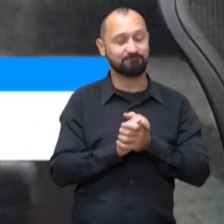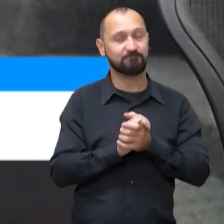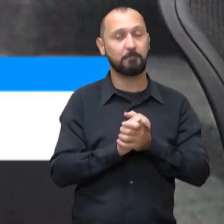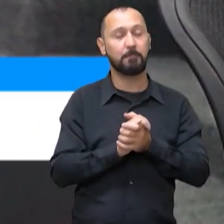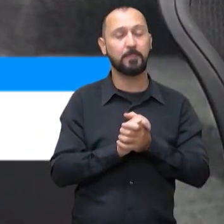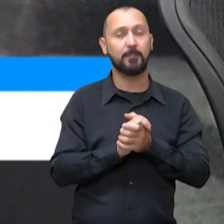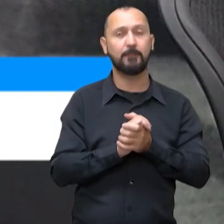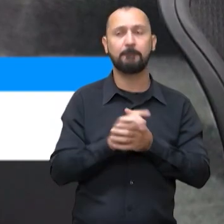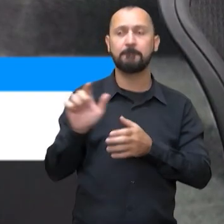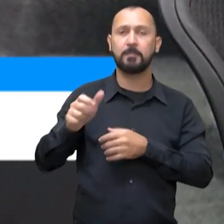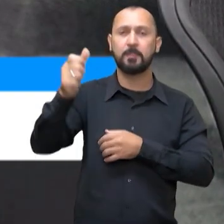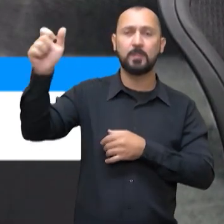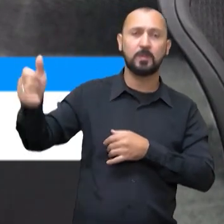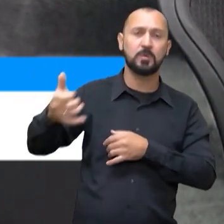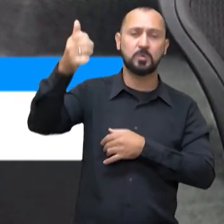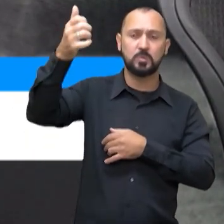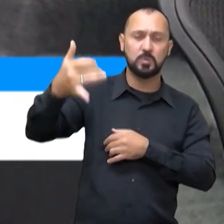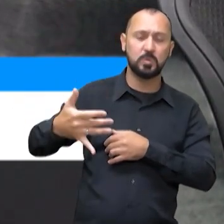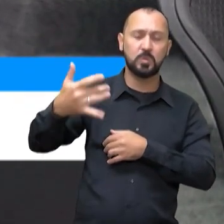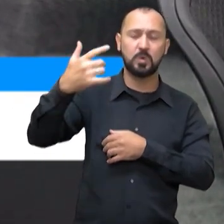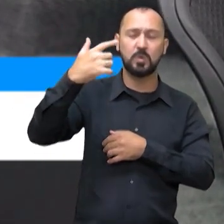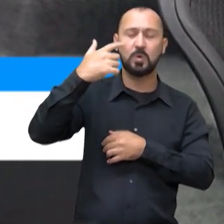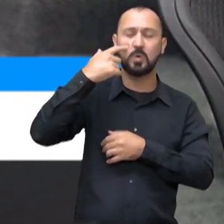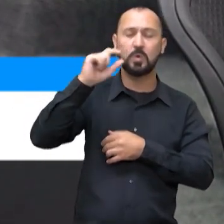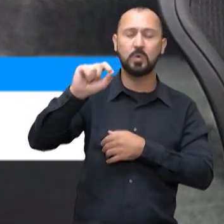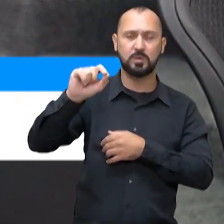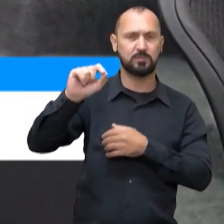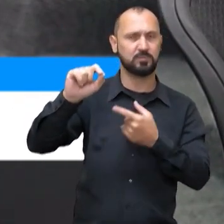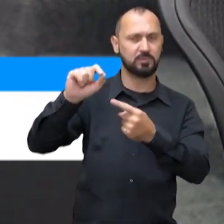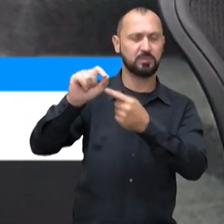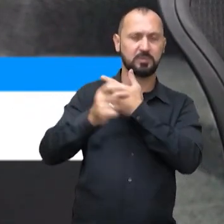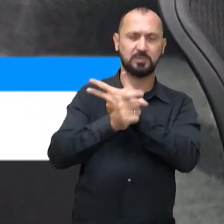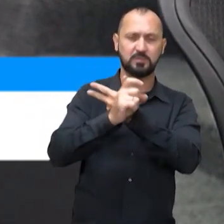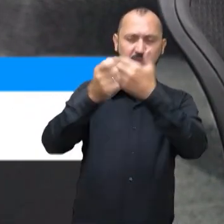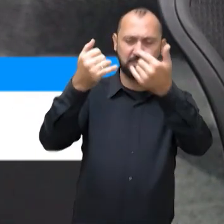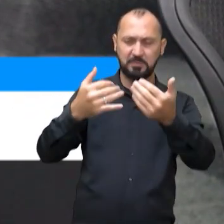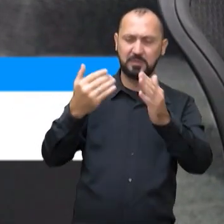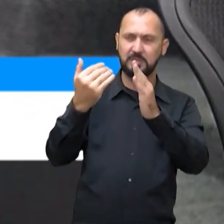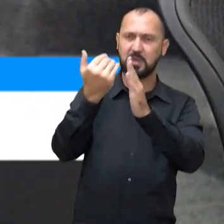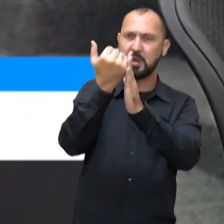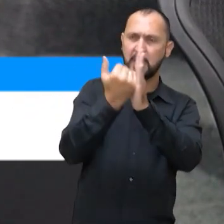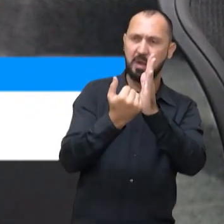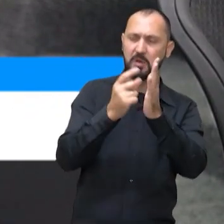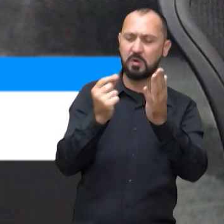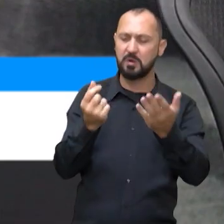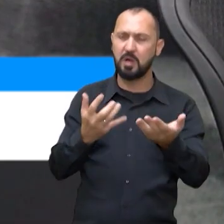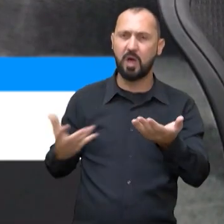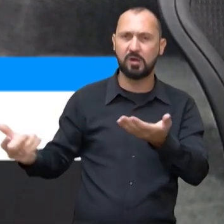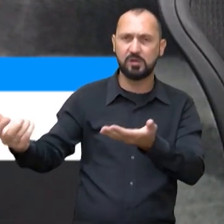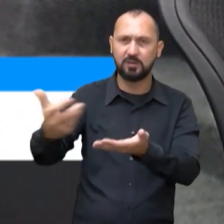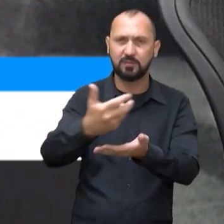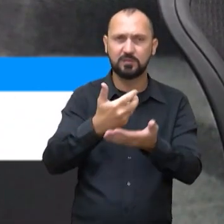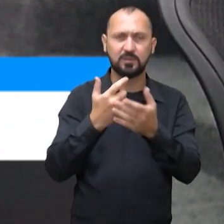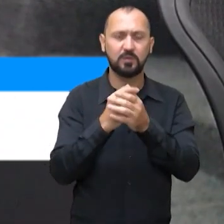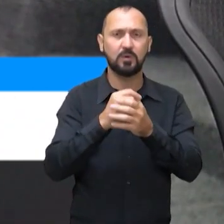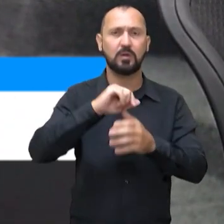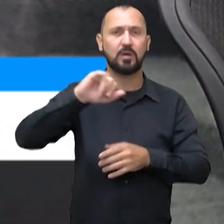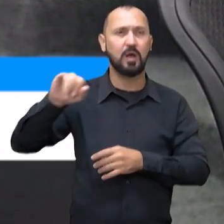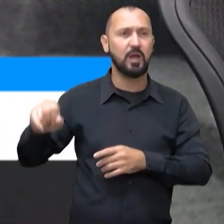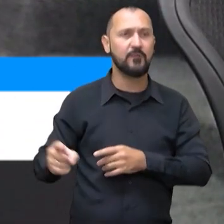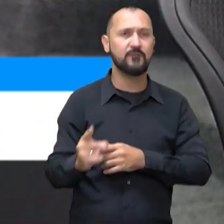exemplo. E na justificativa, o Poder Executivo alega queda de arrecadação, mas o que se vê é totalmente o